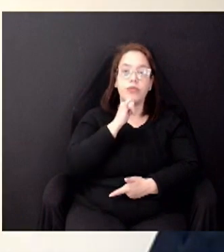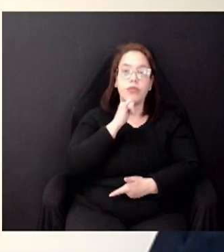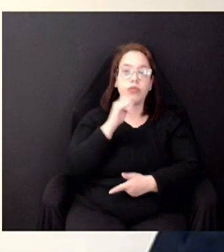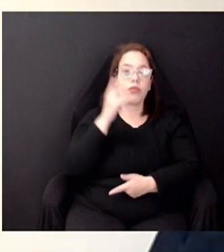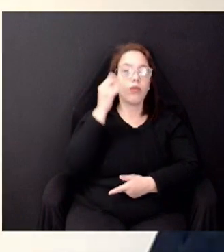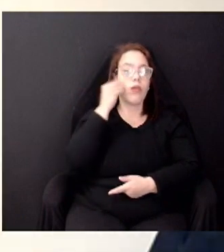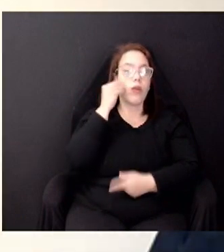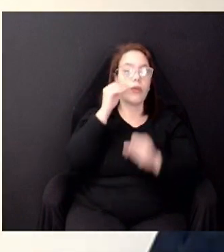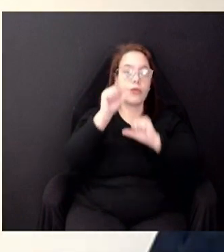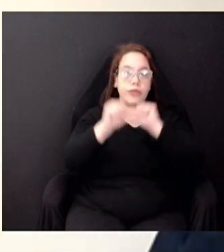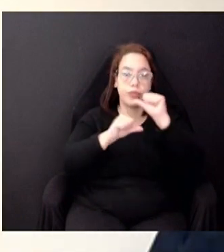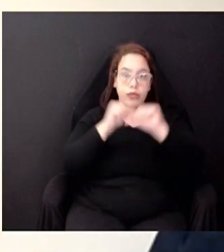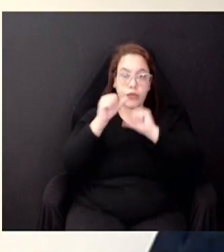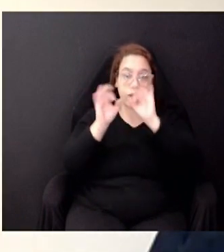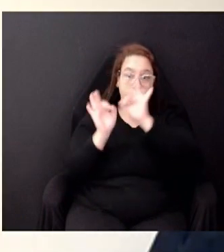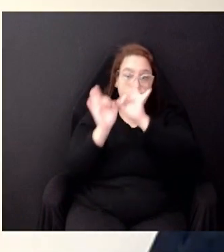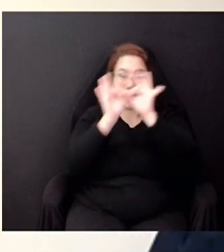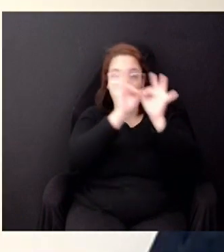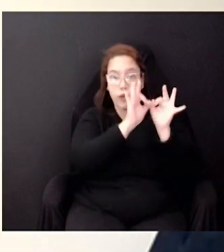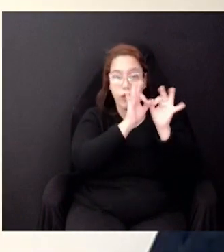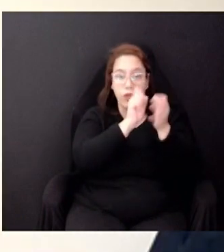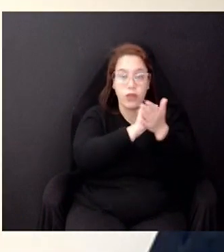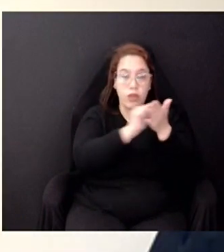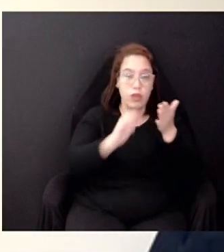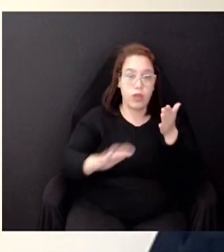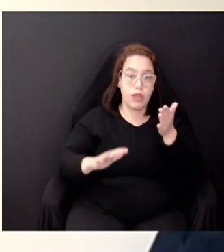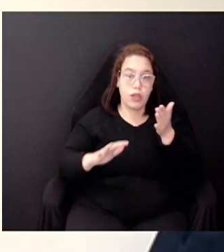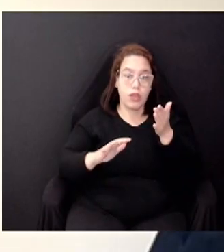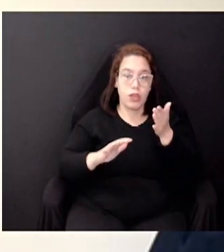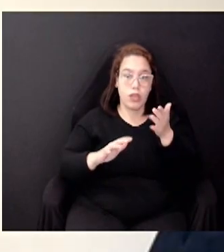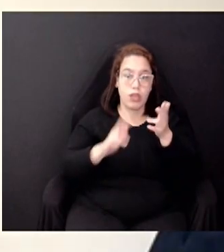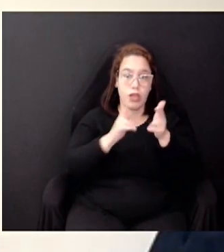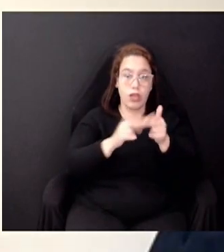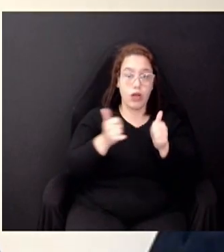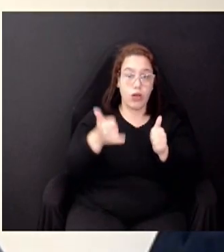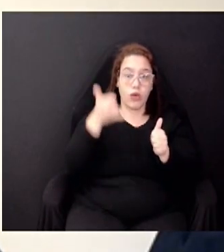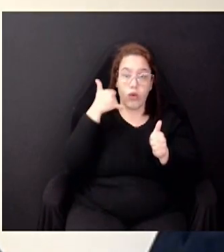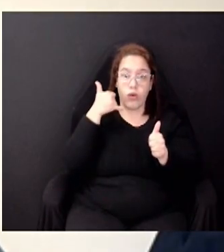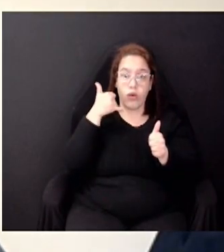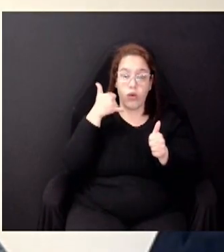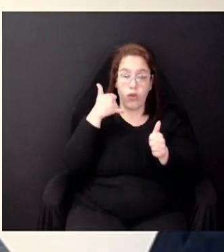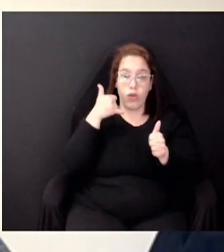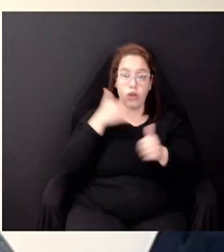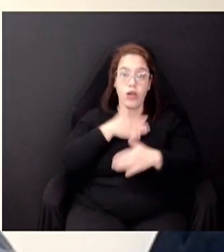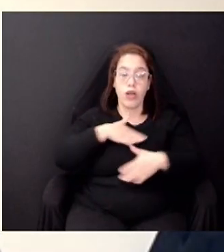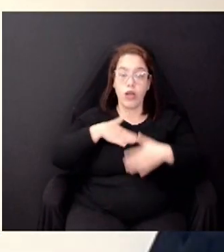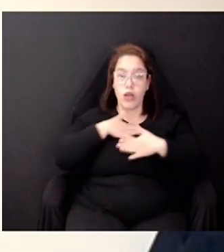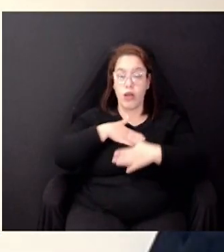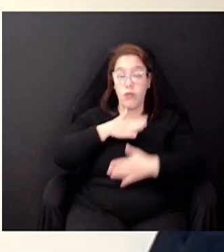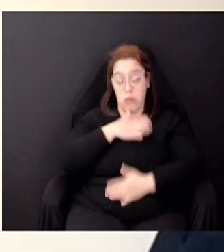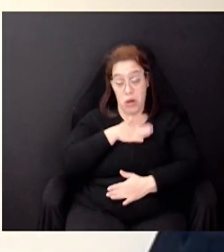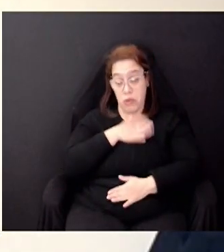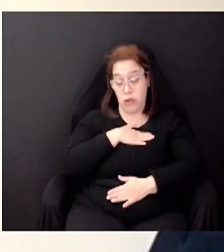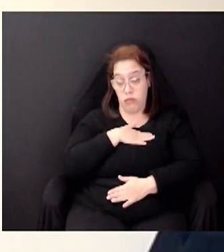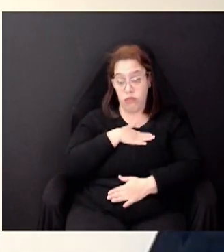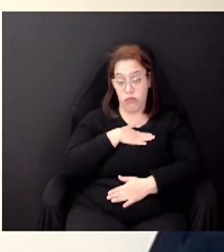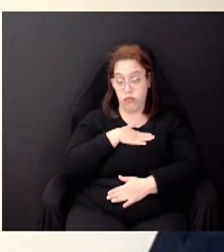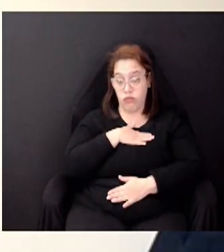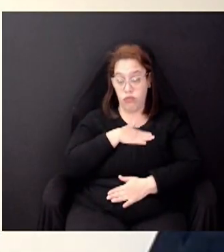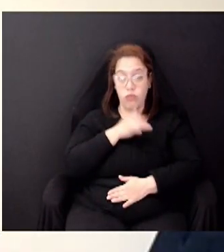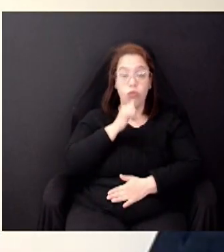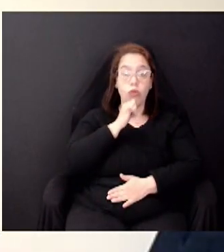a minha rotina com atividades concorrentes ao celular e que são prazerosas para mim. Então, por exemplo, se eu